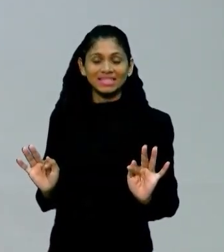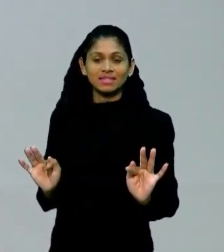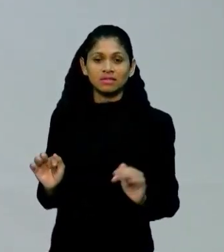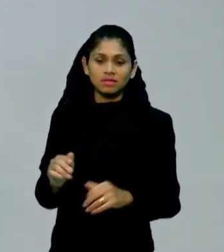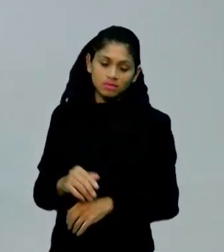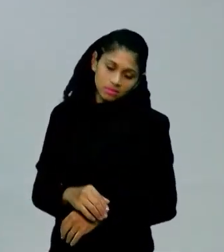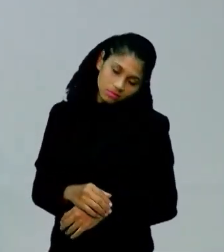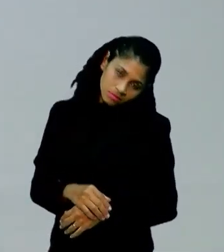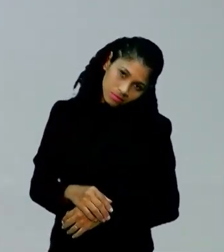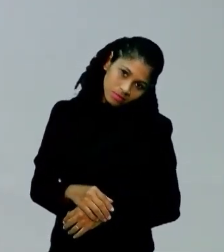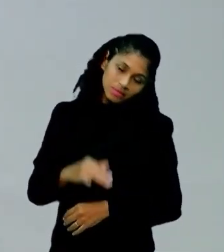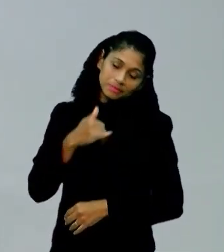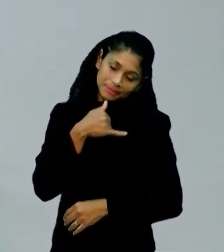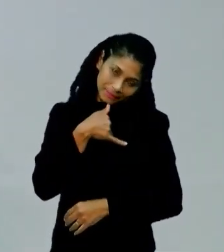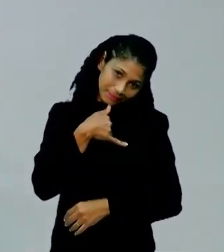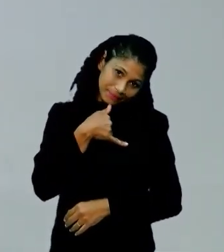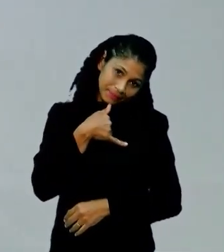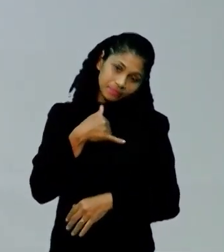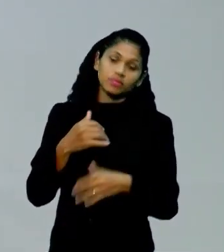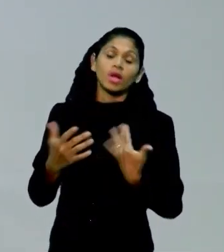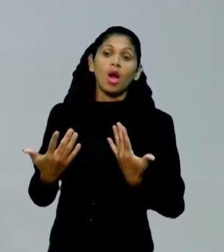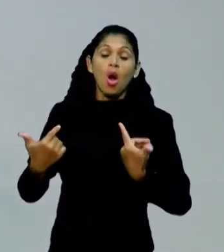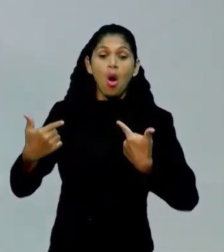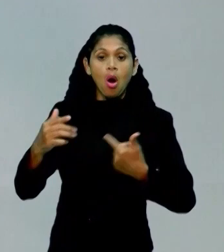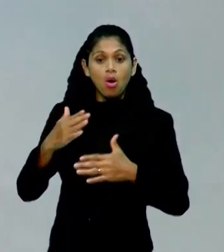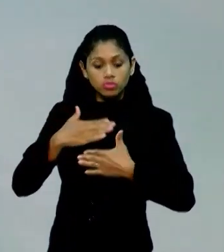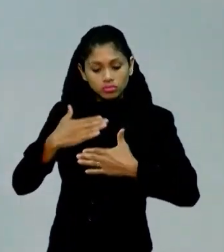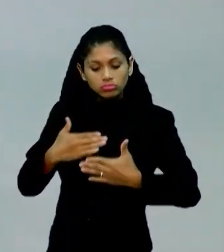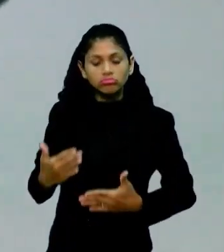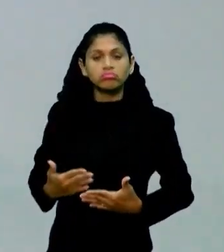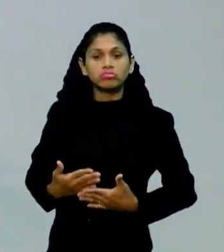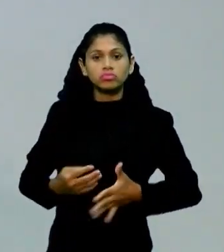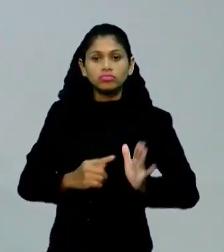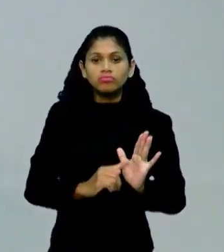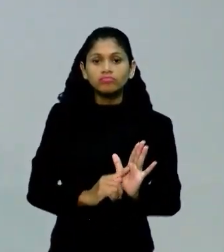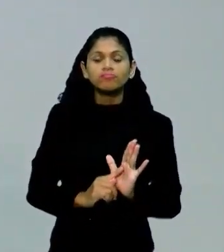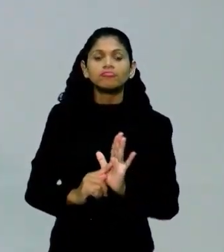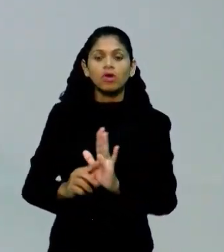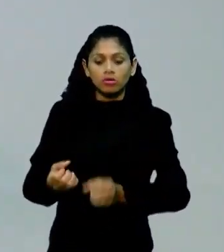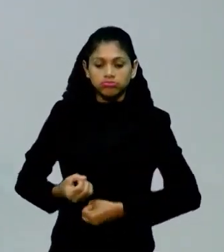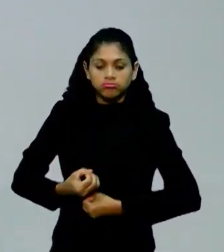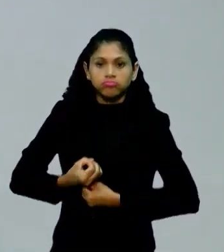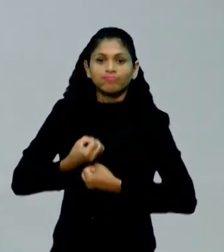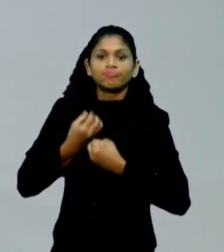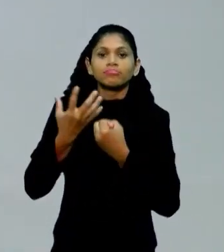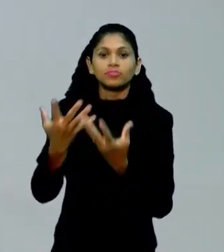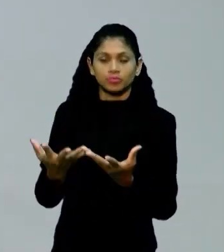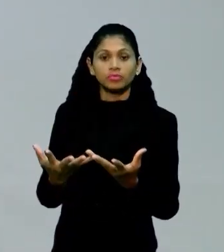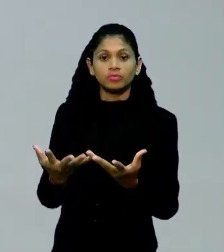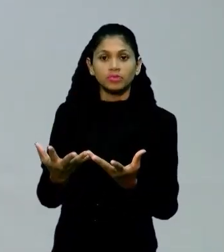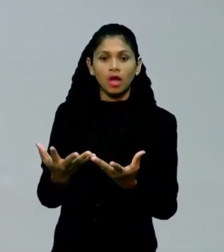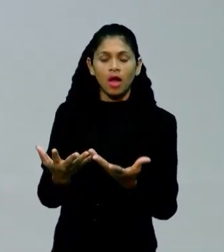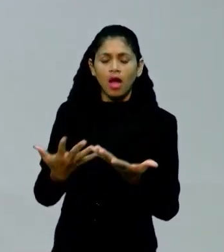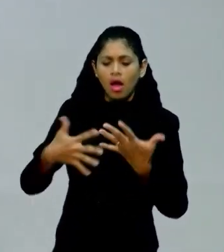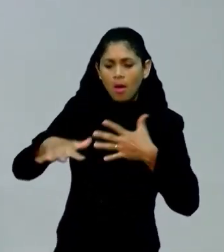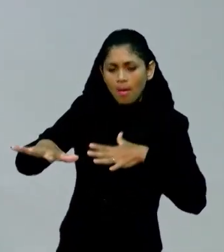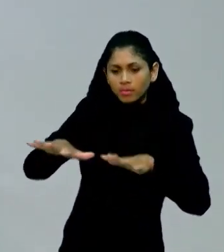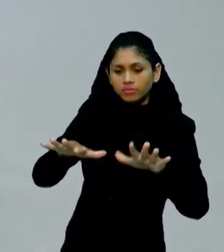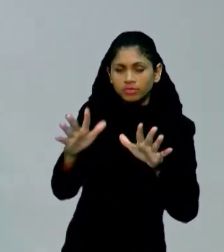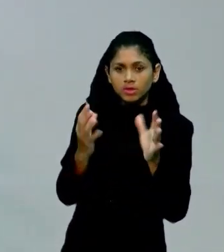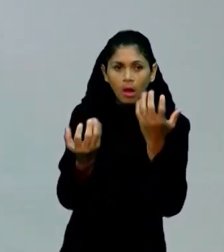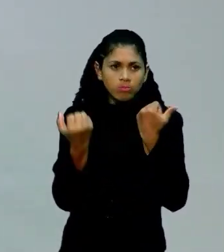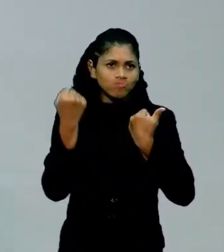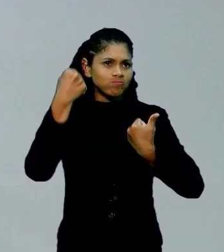chãozinho vejo que o corpo vai expressando se eu fizer um movimento eu vou conseguir dizer algo eu estou